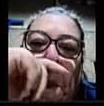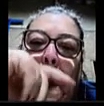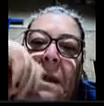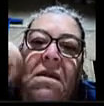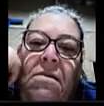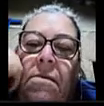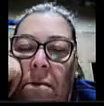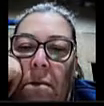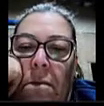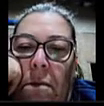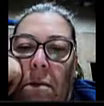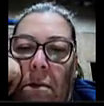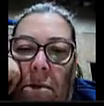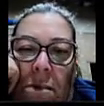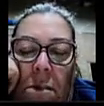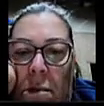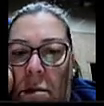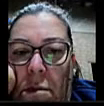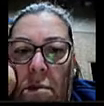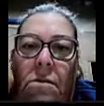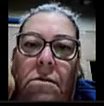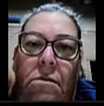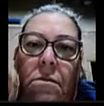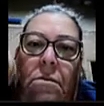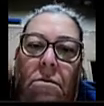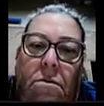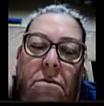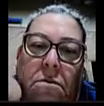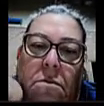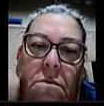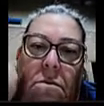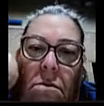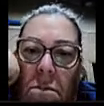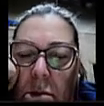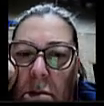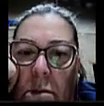E acredito que agora é a Flávia que entra aqui. Flávia, você está vendo?